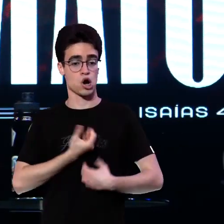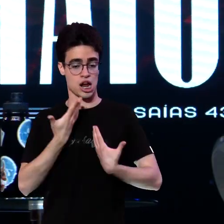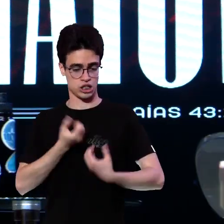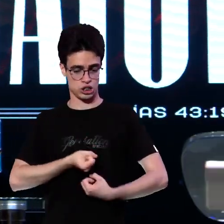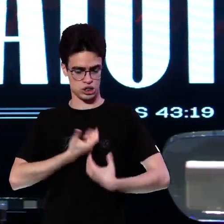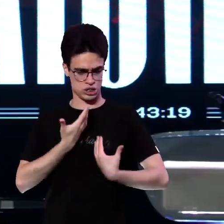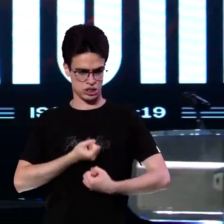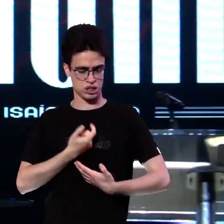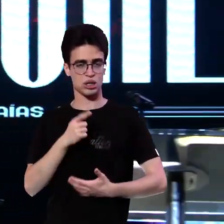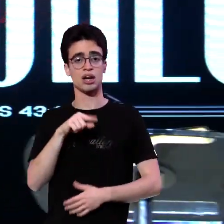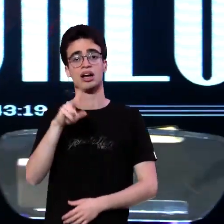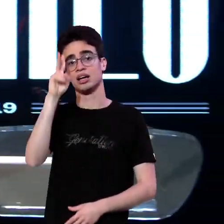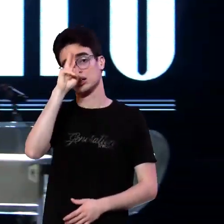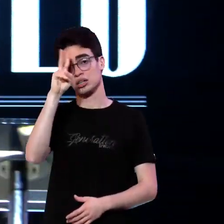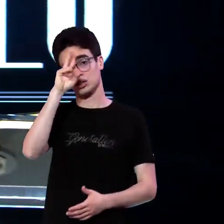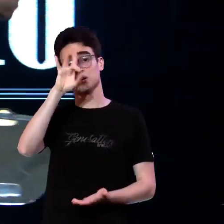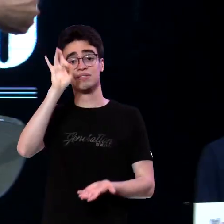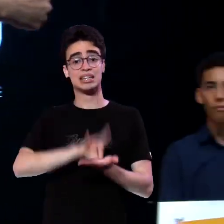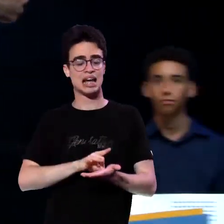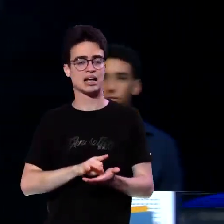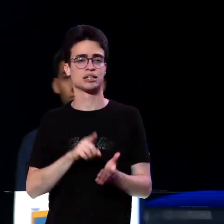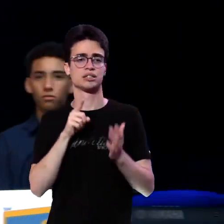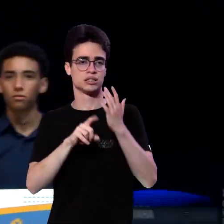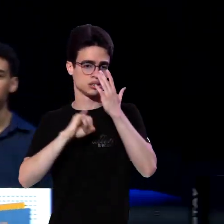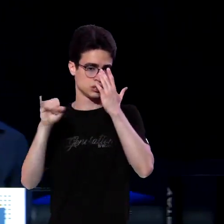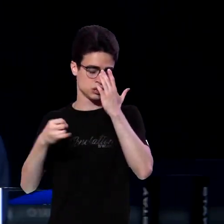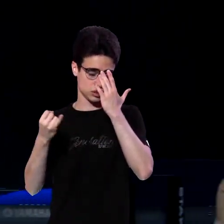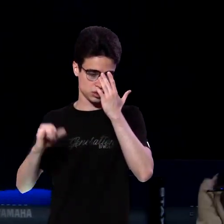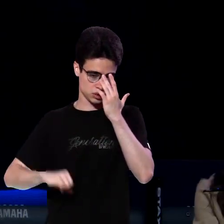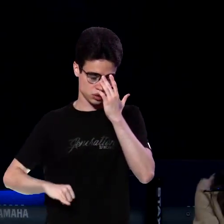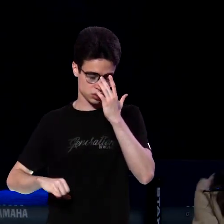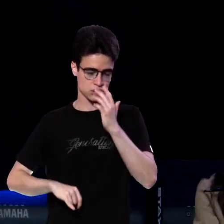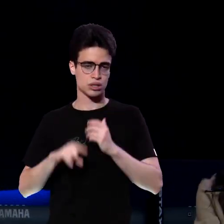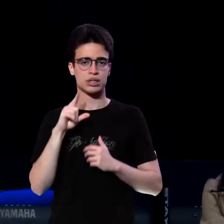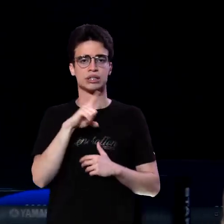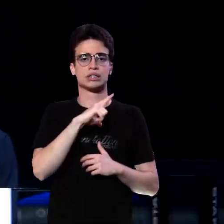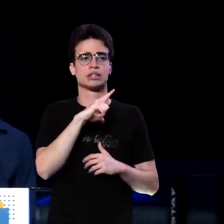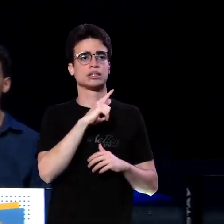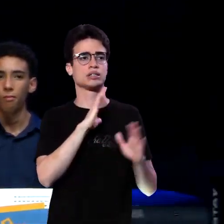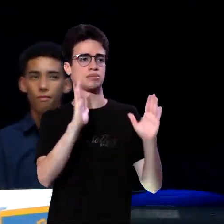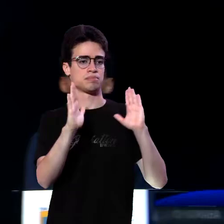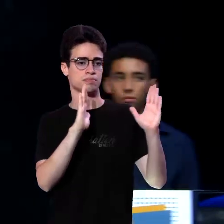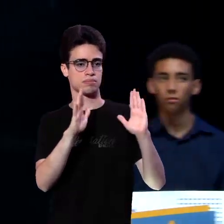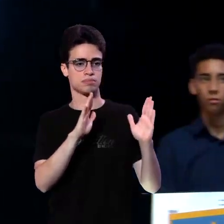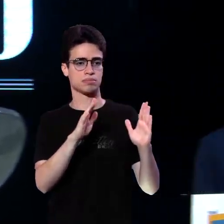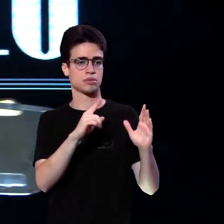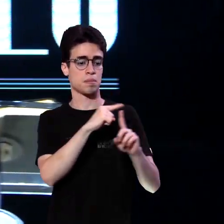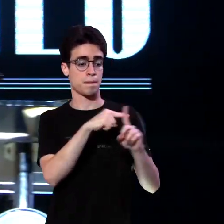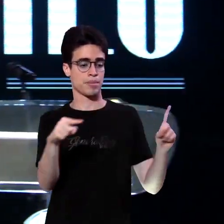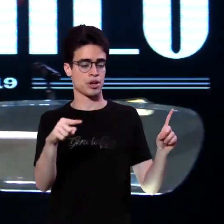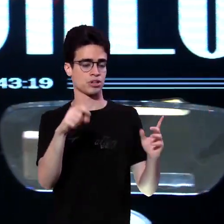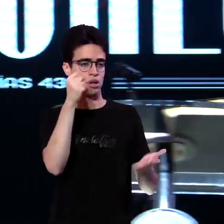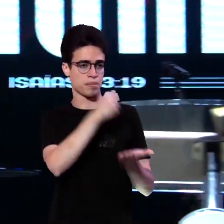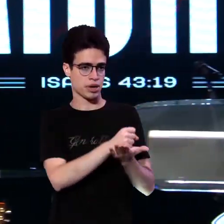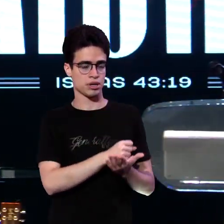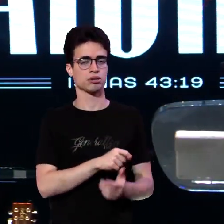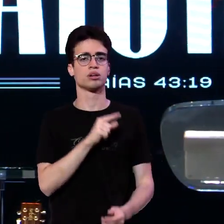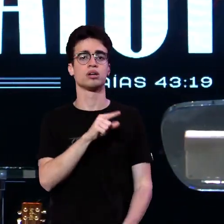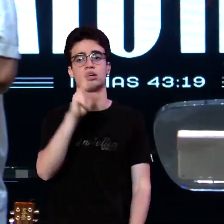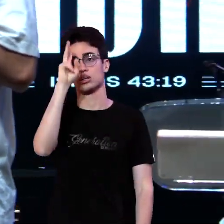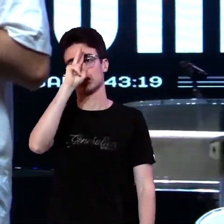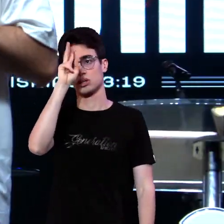é uma história verídica. Jó está no finalzinho ali do Antigo Testamento, no meio do Antigo Testamento, mas a história dele é lá da época de